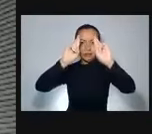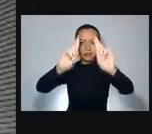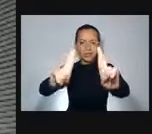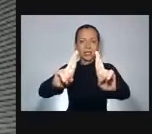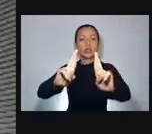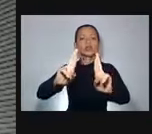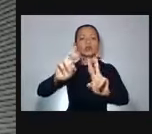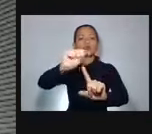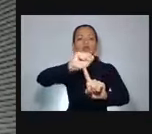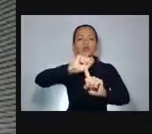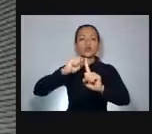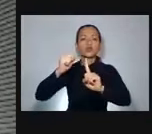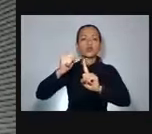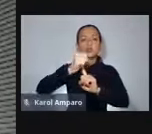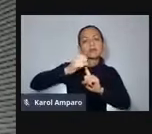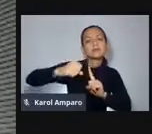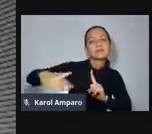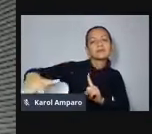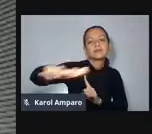e na liberdade,